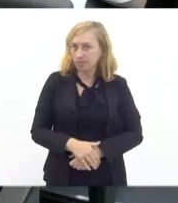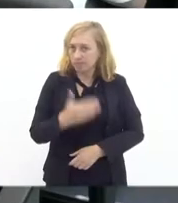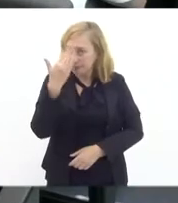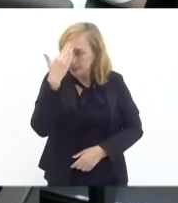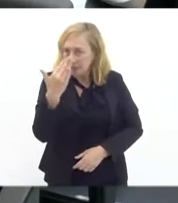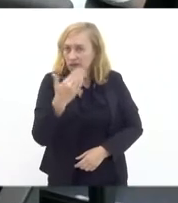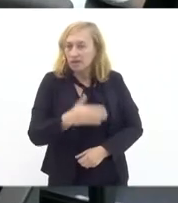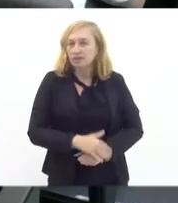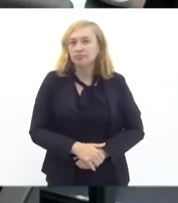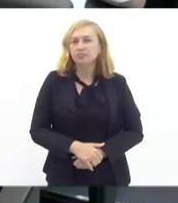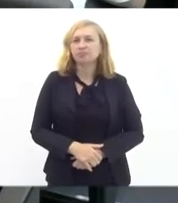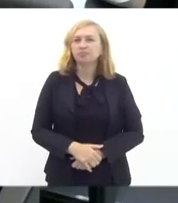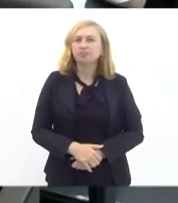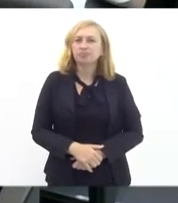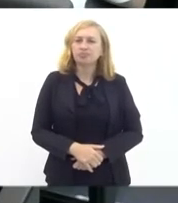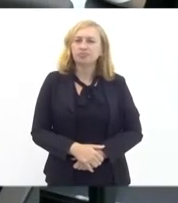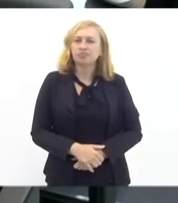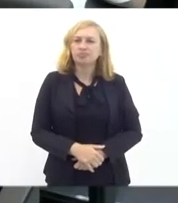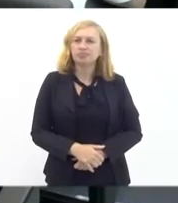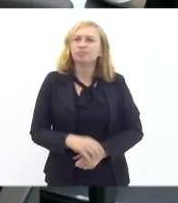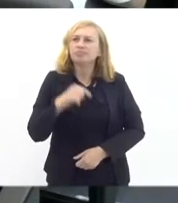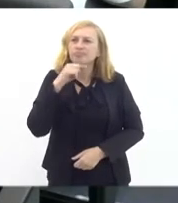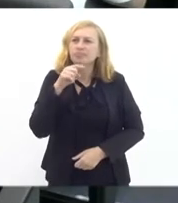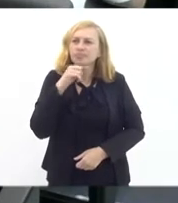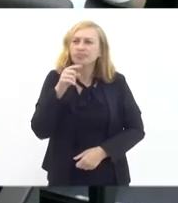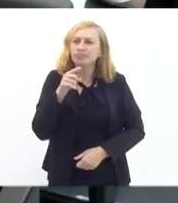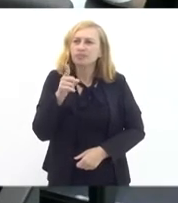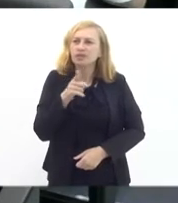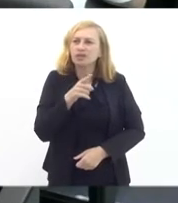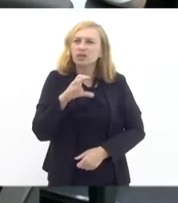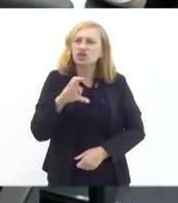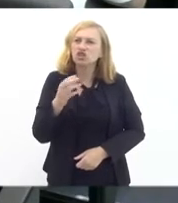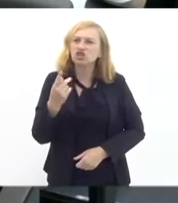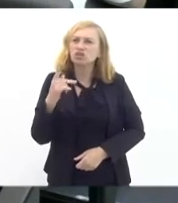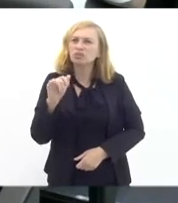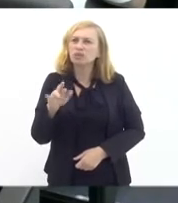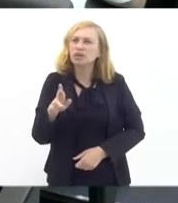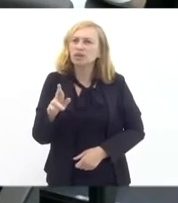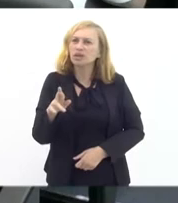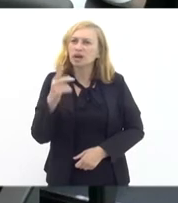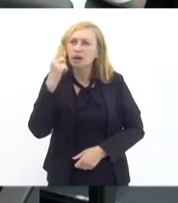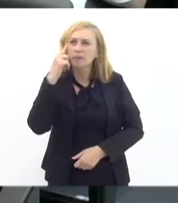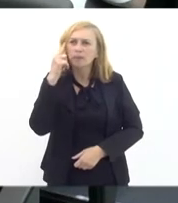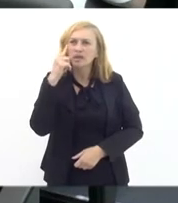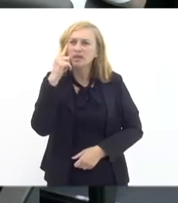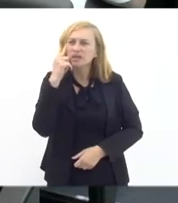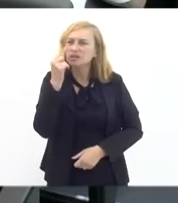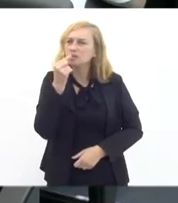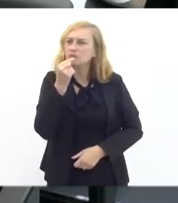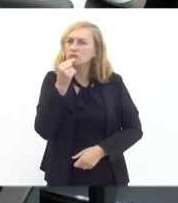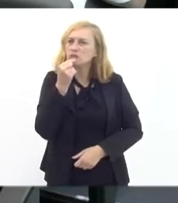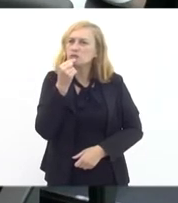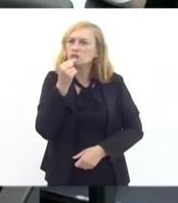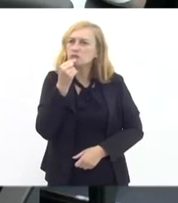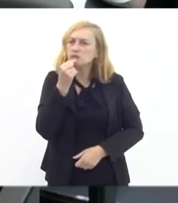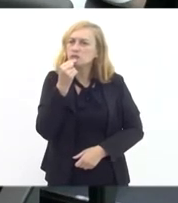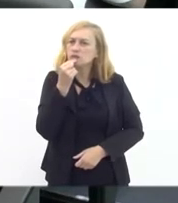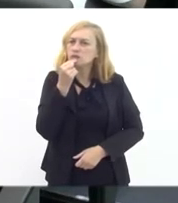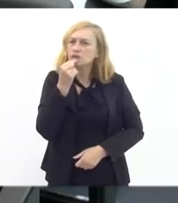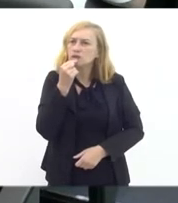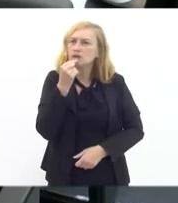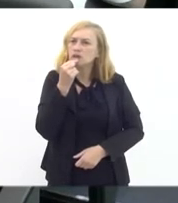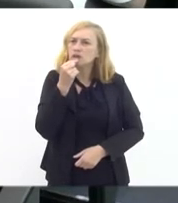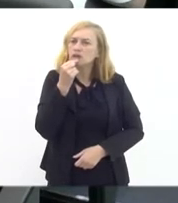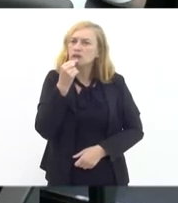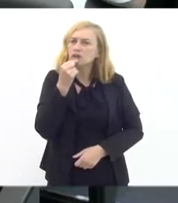obrigado. Uma dúvida minha, para tirar o chip, a gente pensando na frente, né? Caso a gente chegue numa